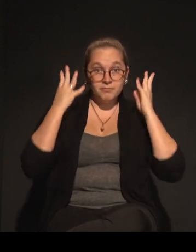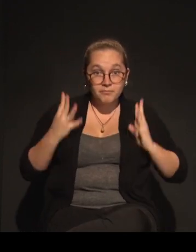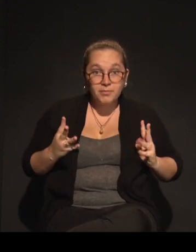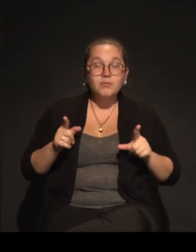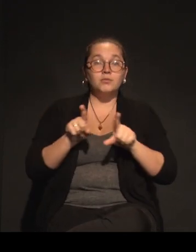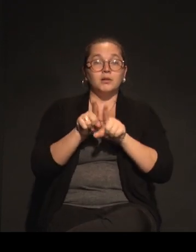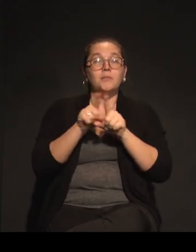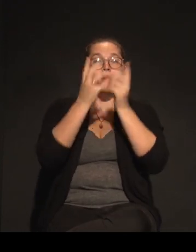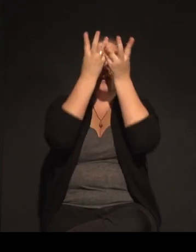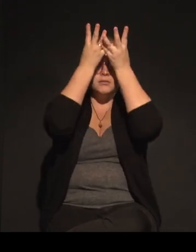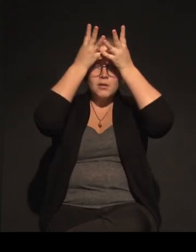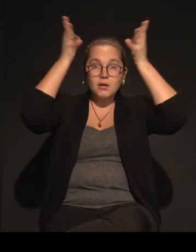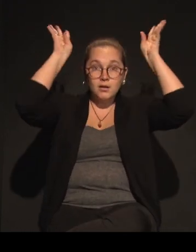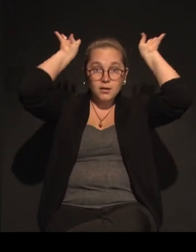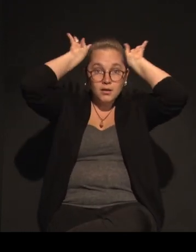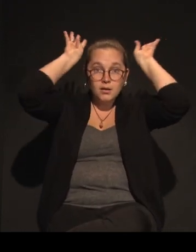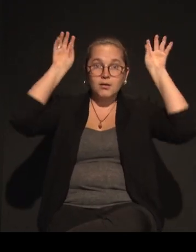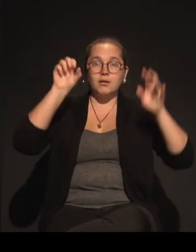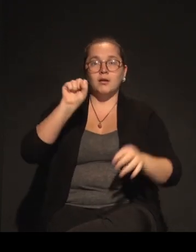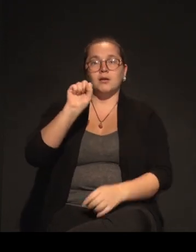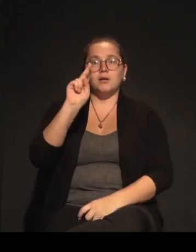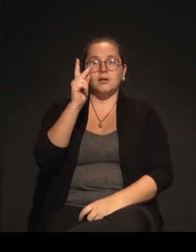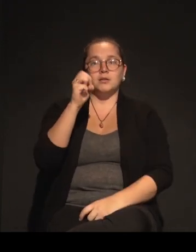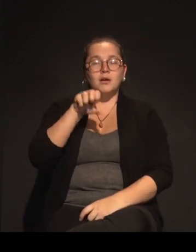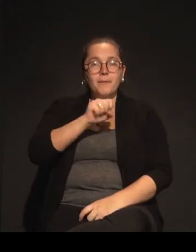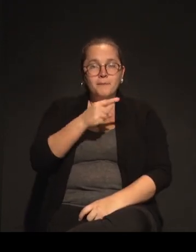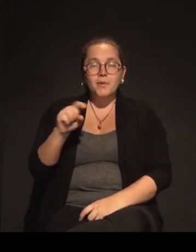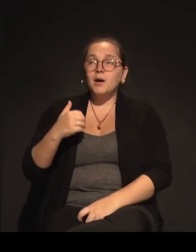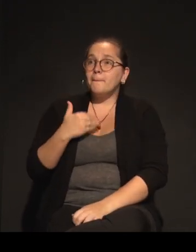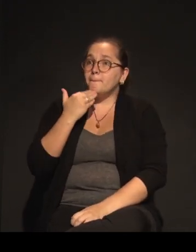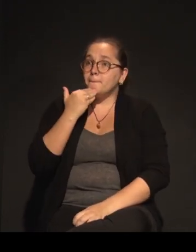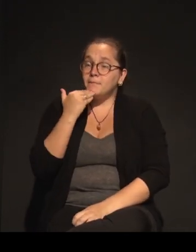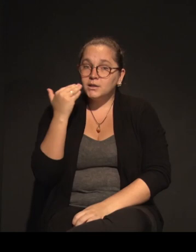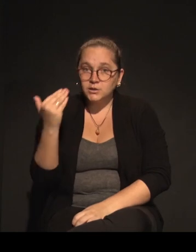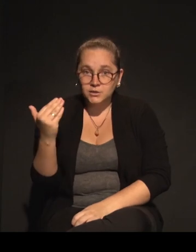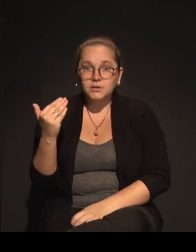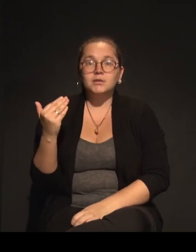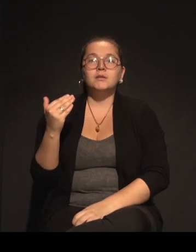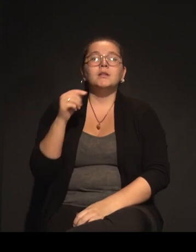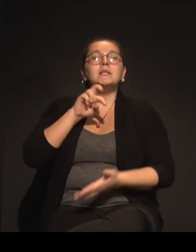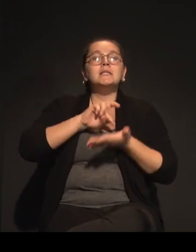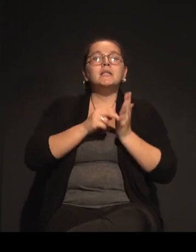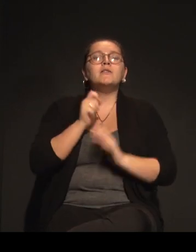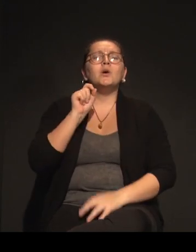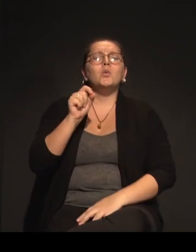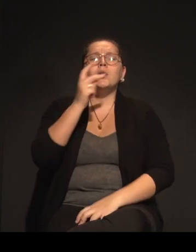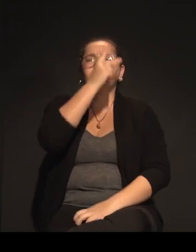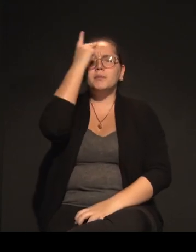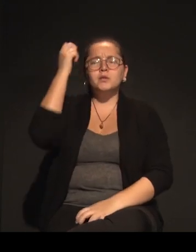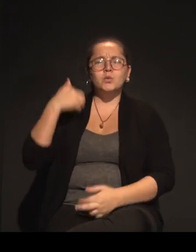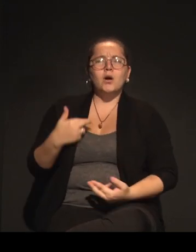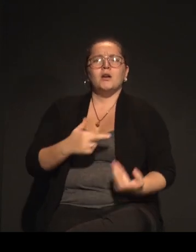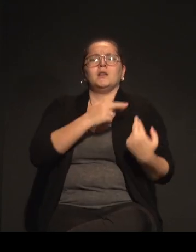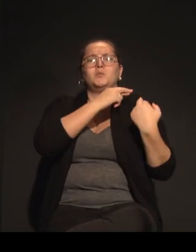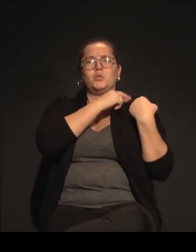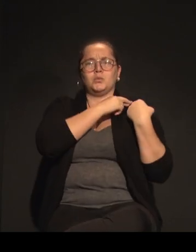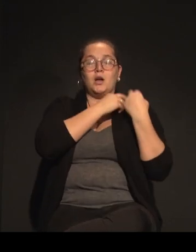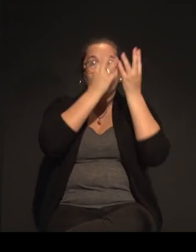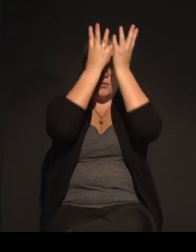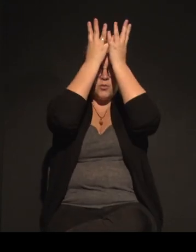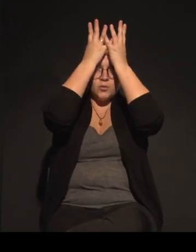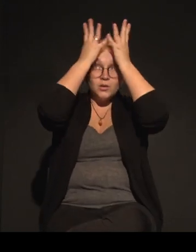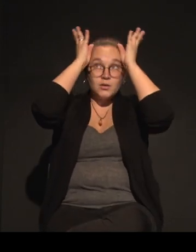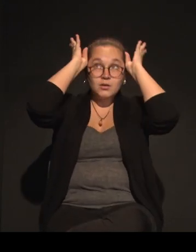maíra nossos encantá-los o povo guajajara significa os dons do carro ea música se chama